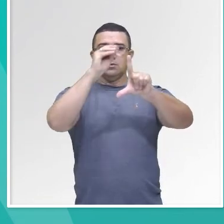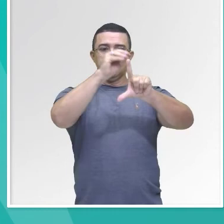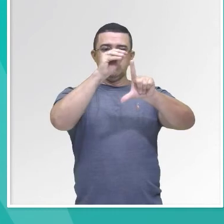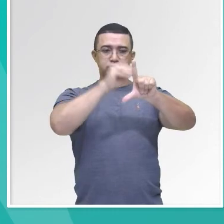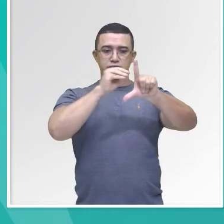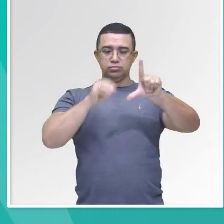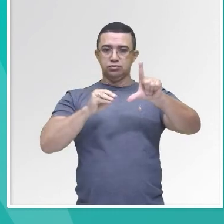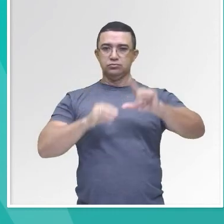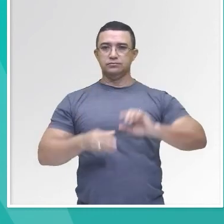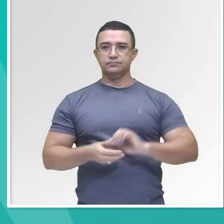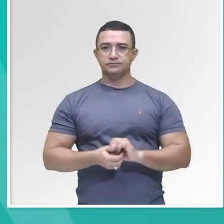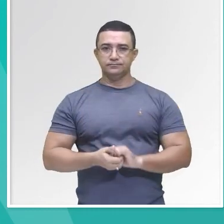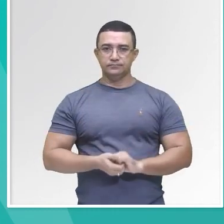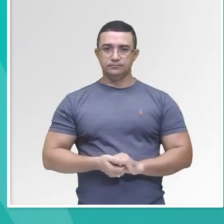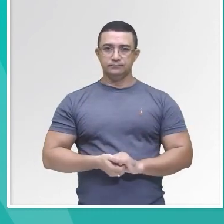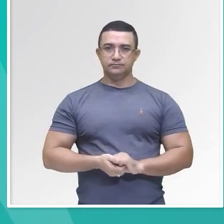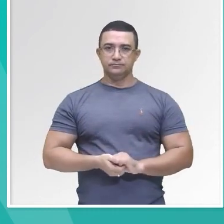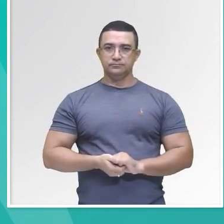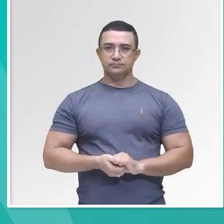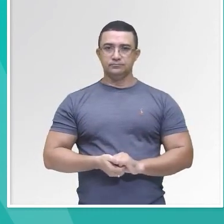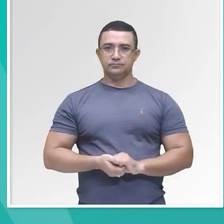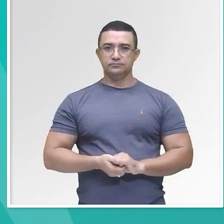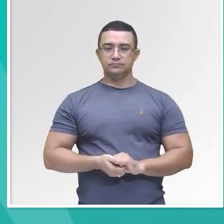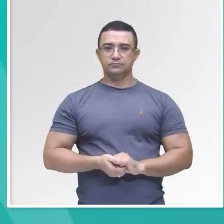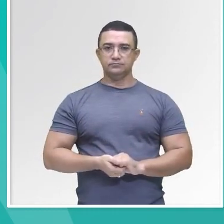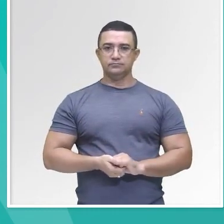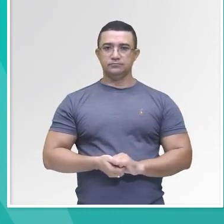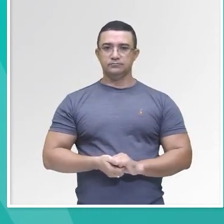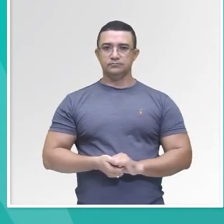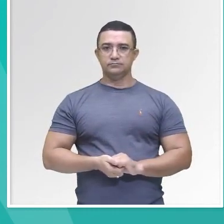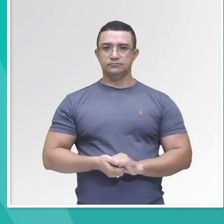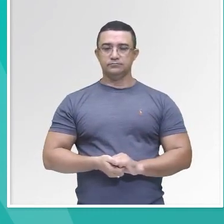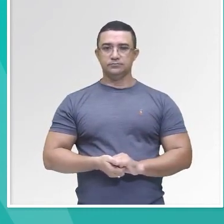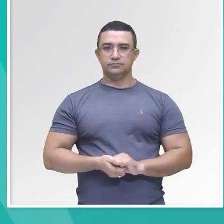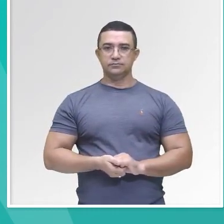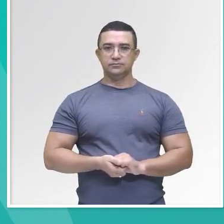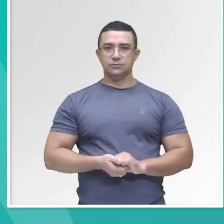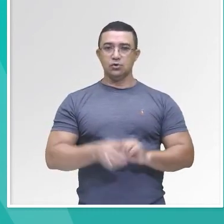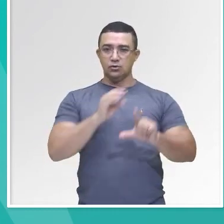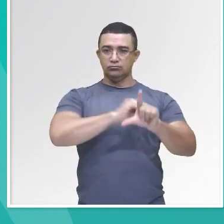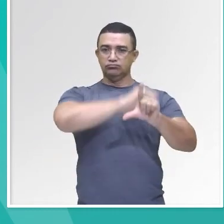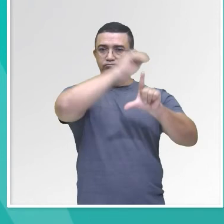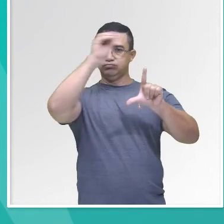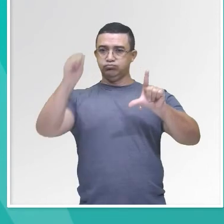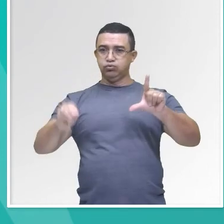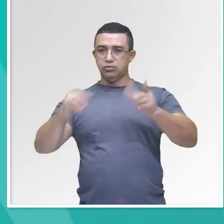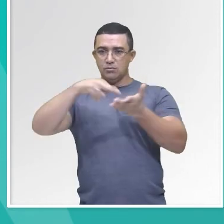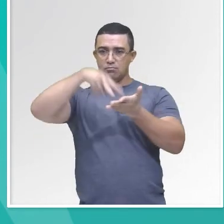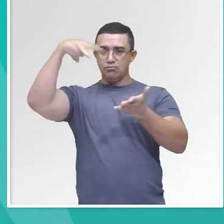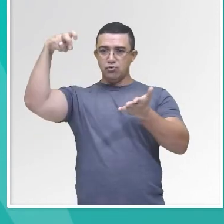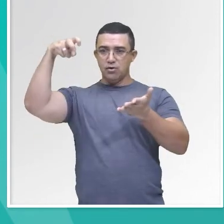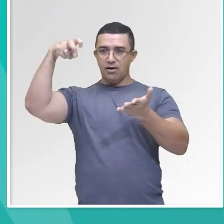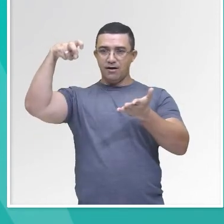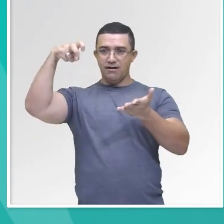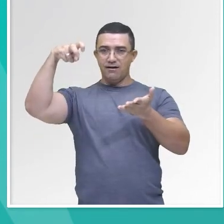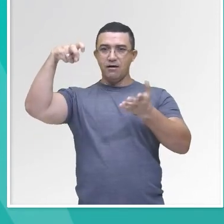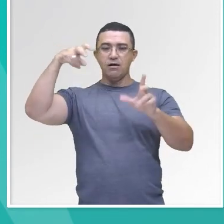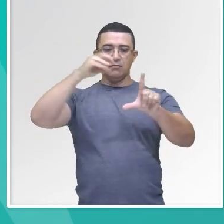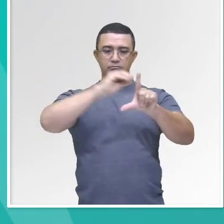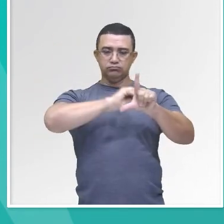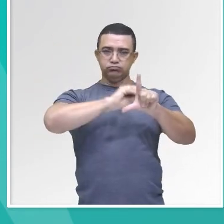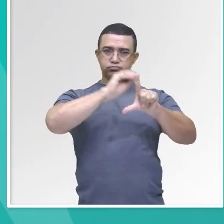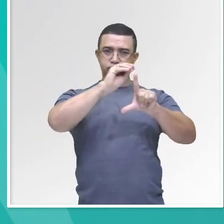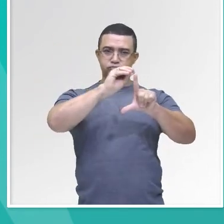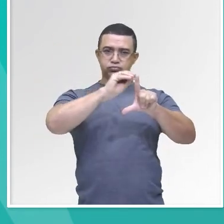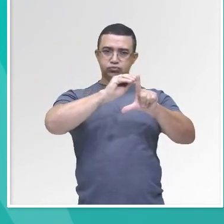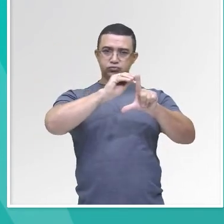um peão aqui e eu tenho um cavalo aqui. Eu vou poder saltar sobre ele,